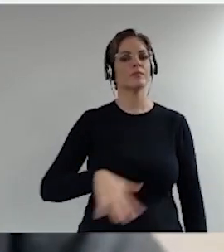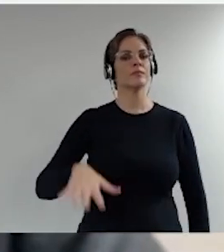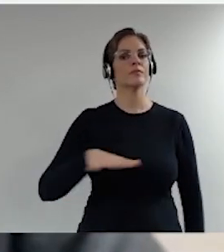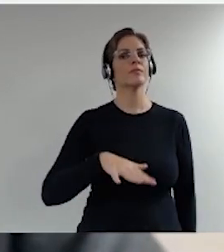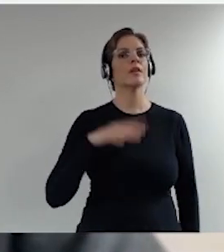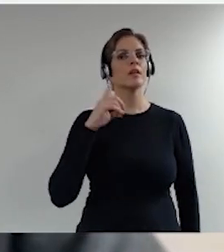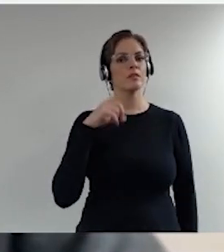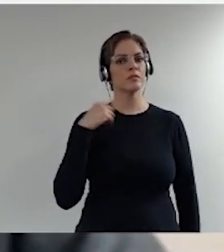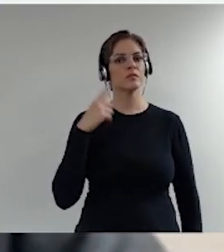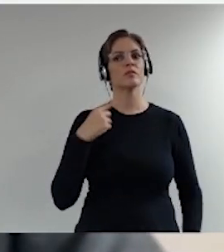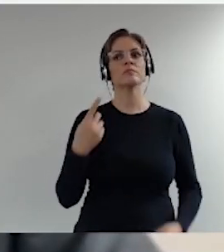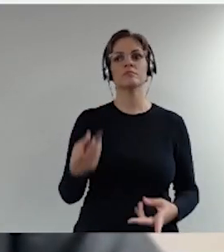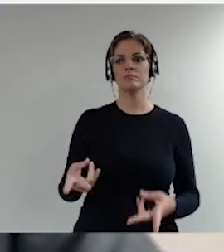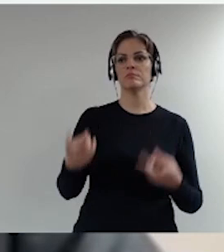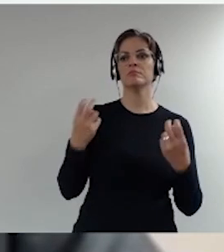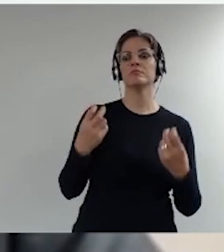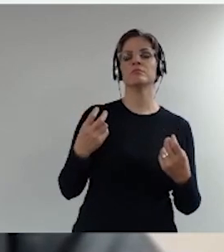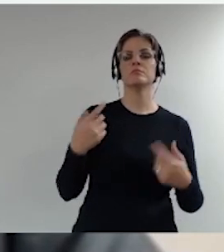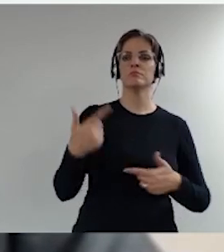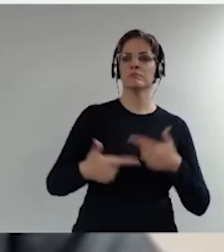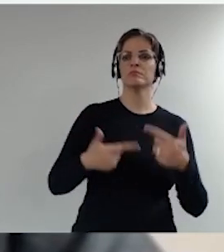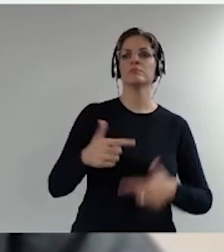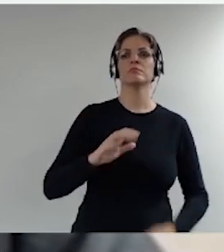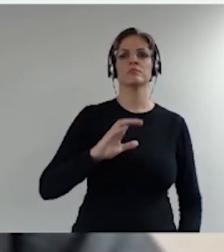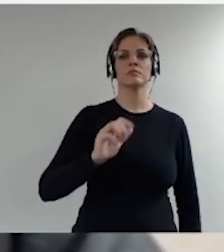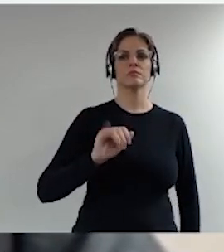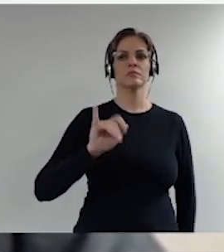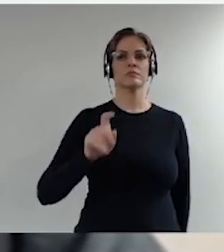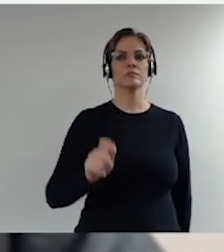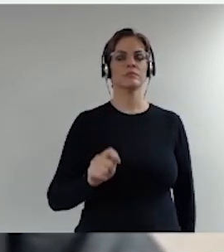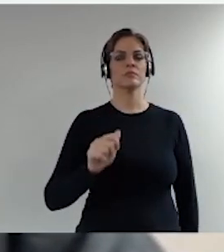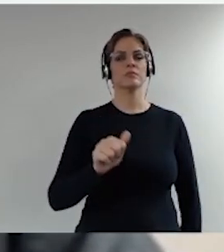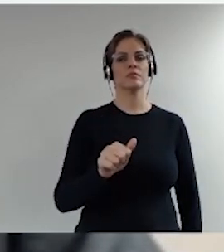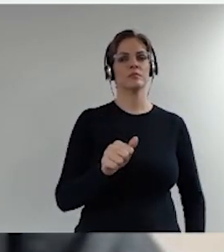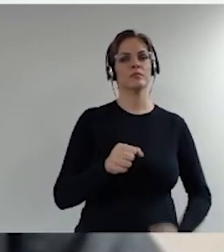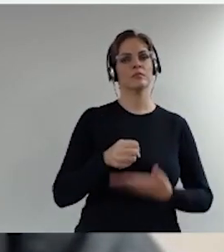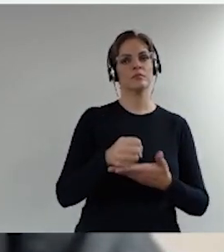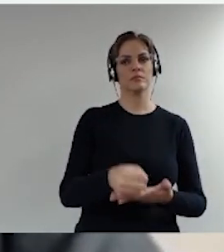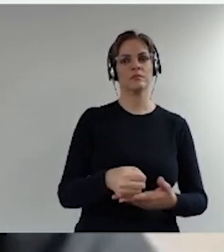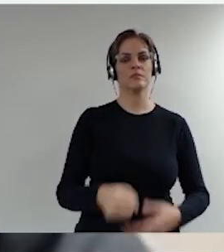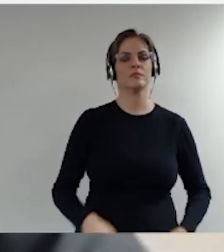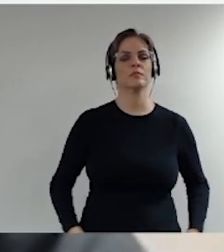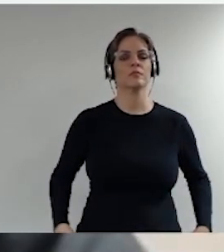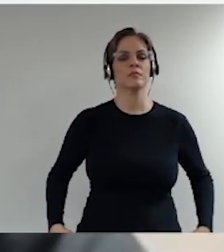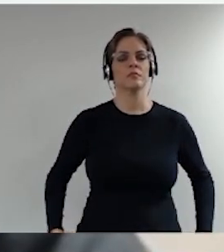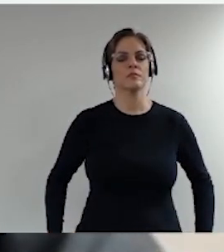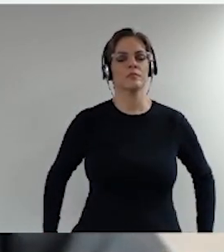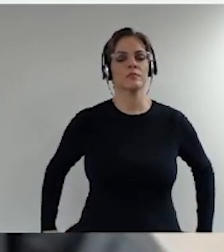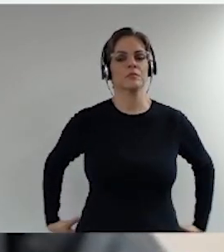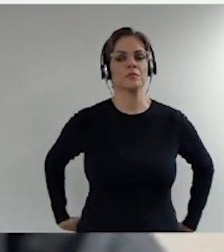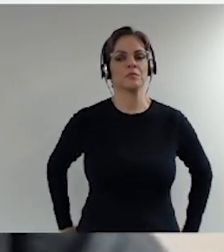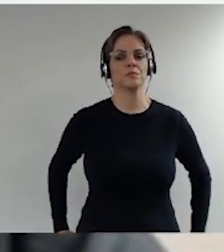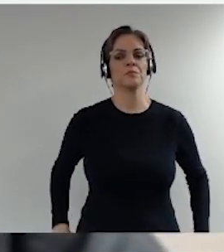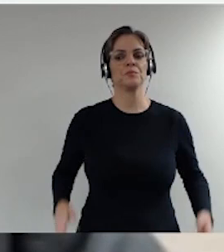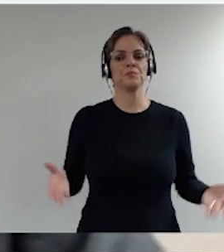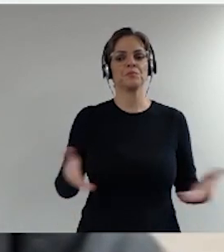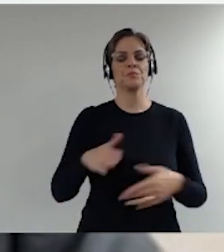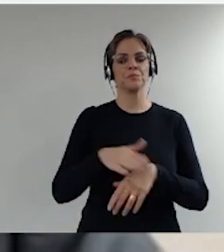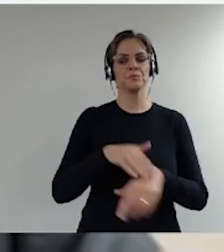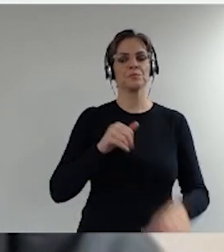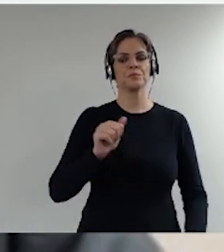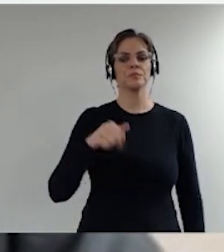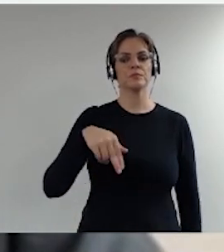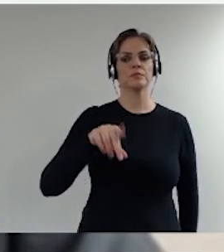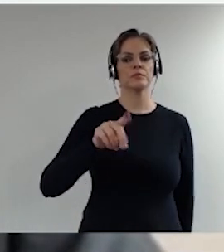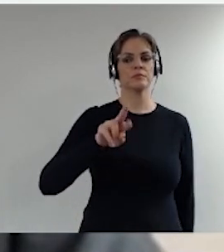suas bases as atribuições da Caixa de Assistência. Eu passo a palavra à nossa doutora Andréa de